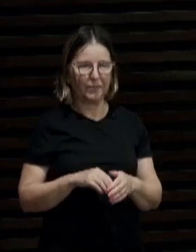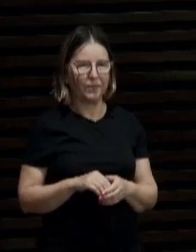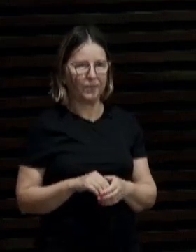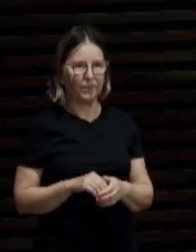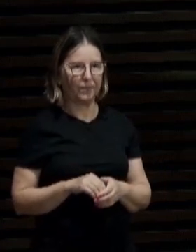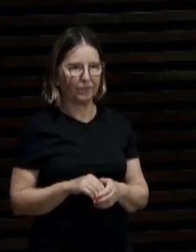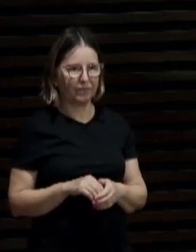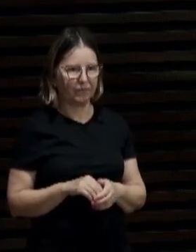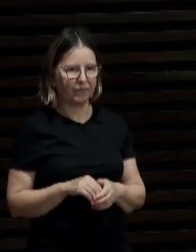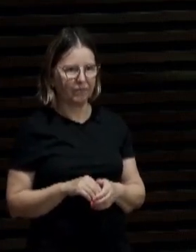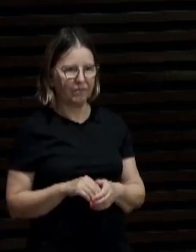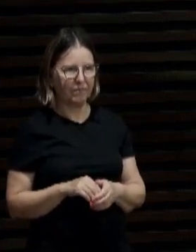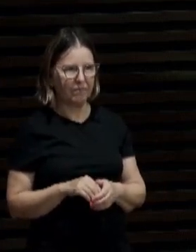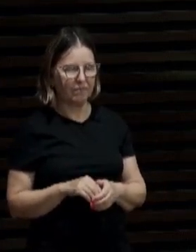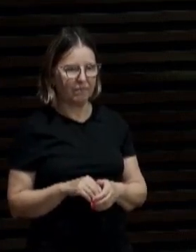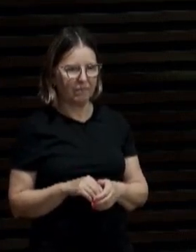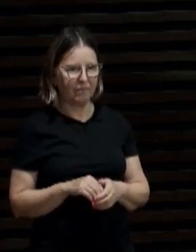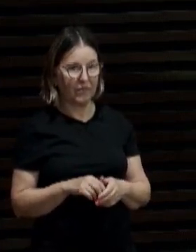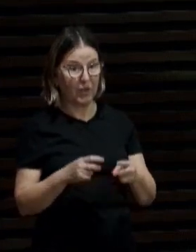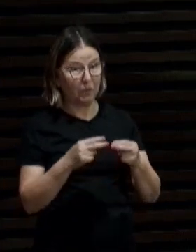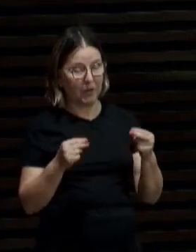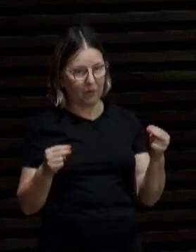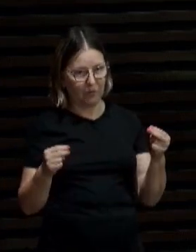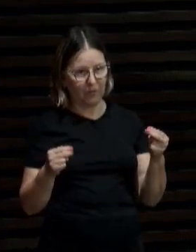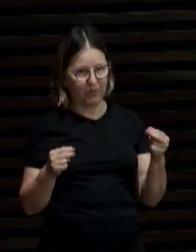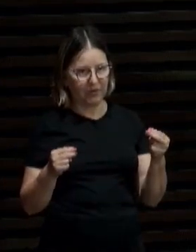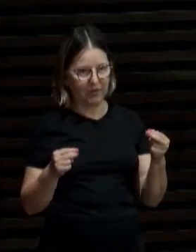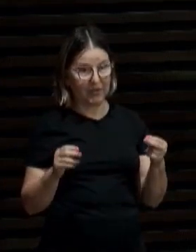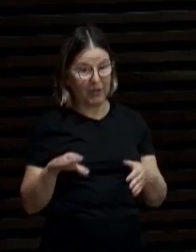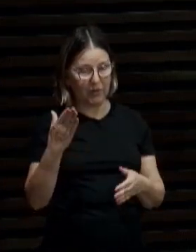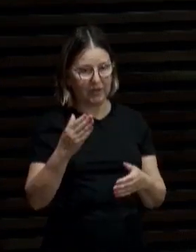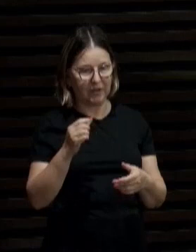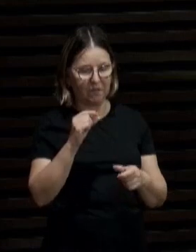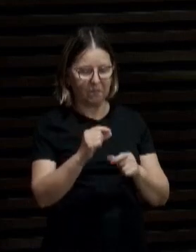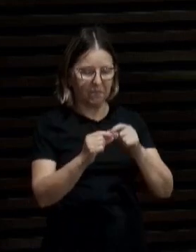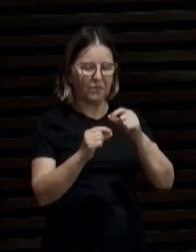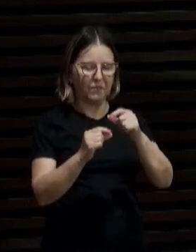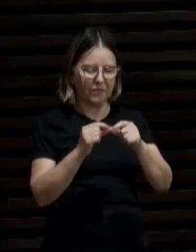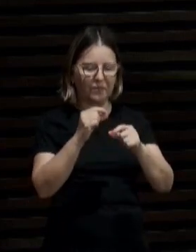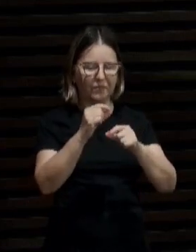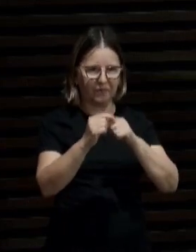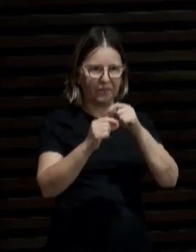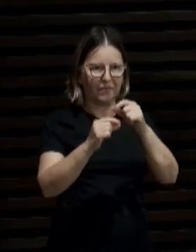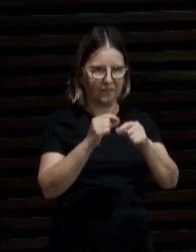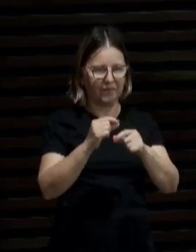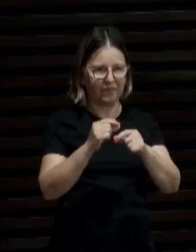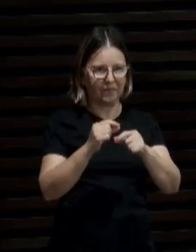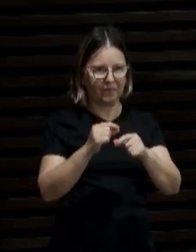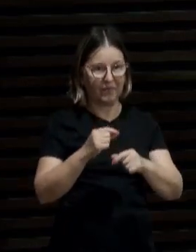o dia. É uma coisa que vai sendo gradualmente. Eu estou cheio de teologia, minha cabeça está desse tamanho,